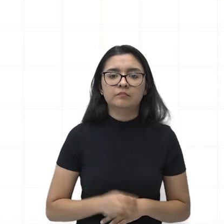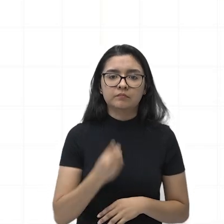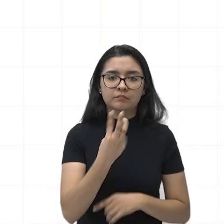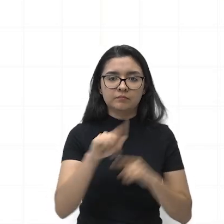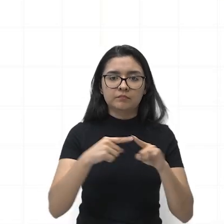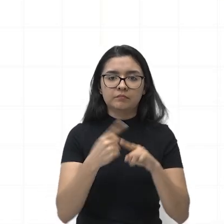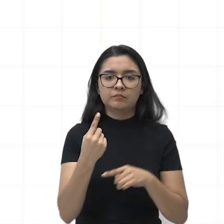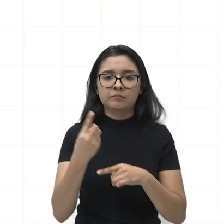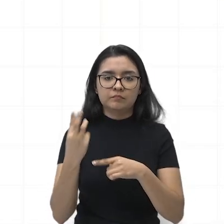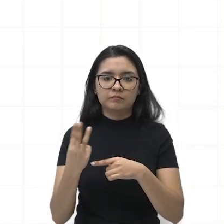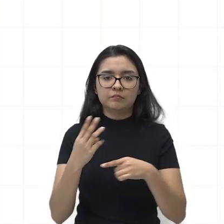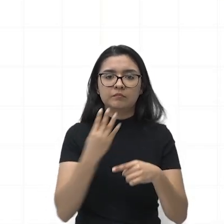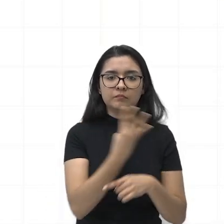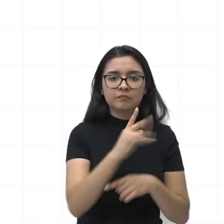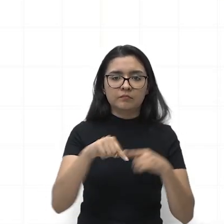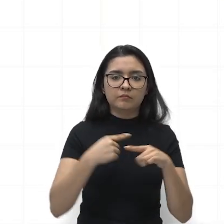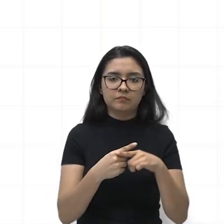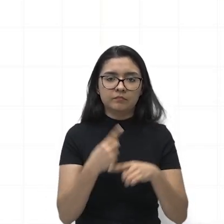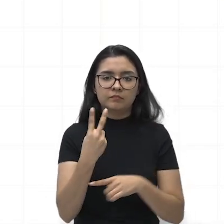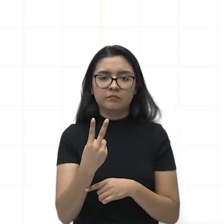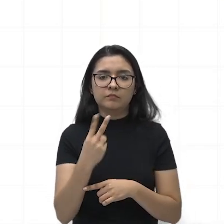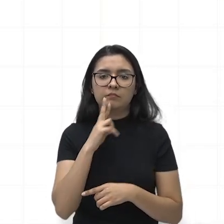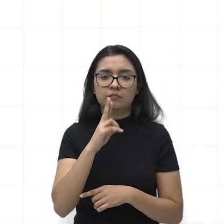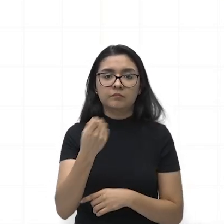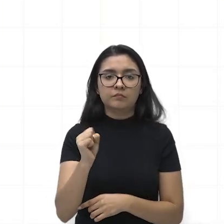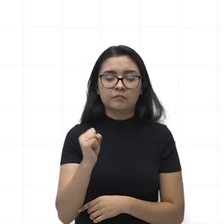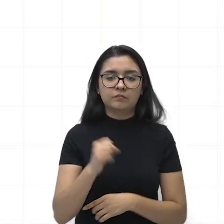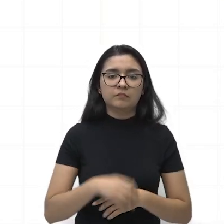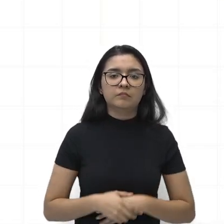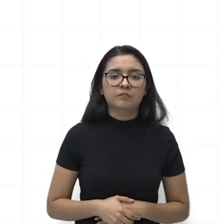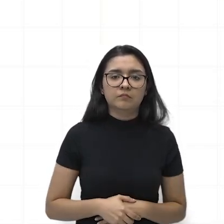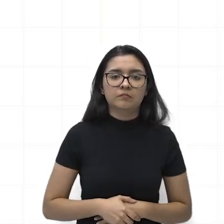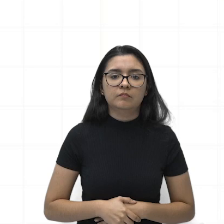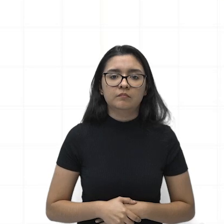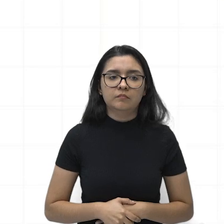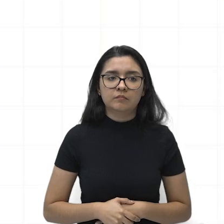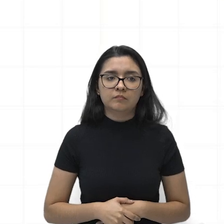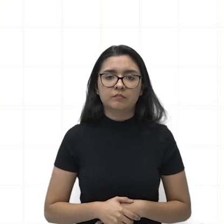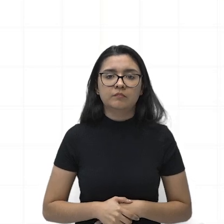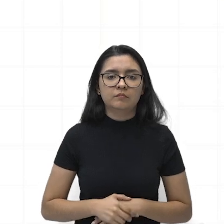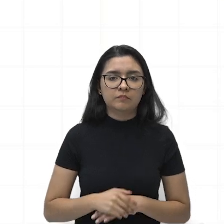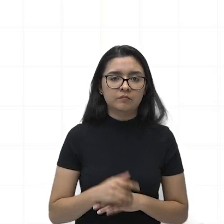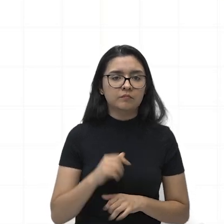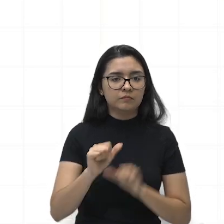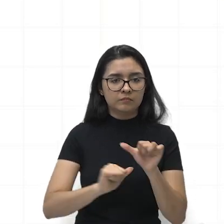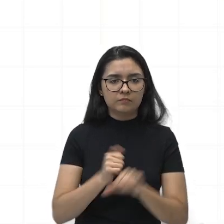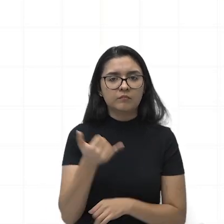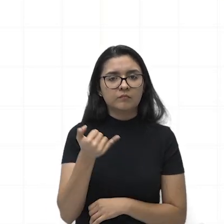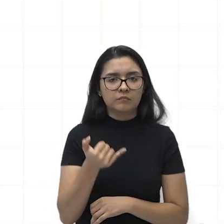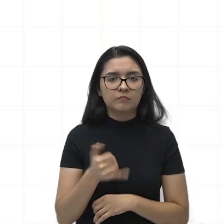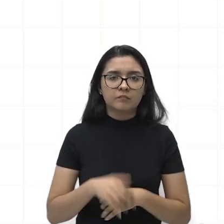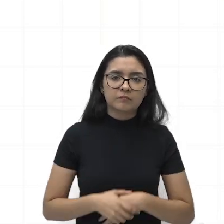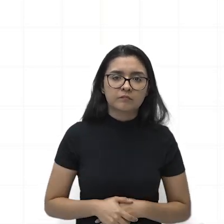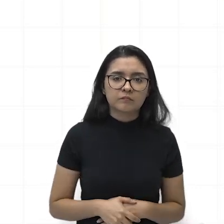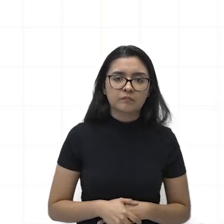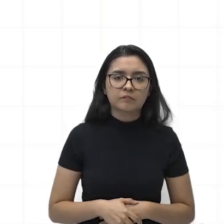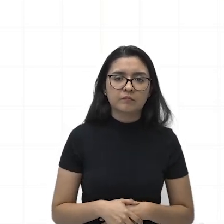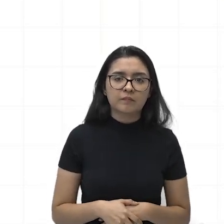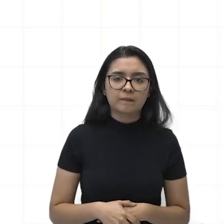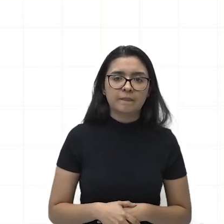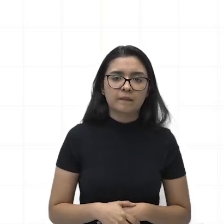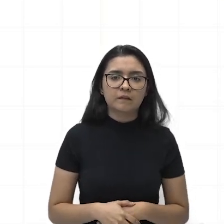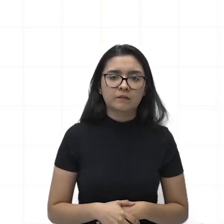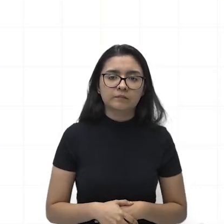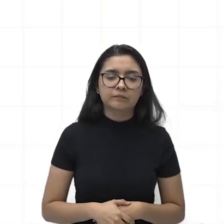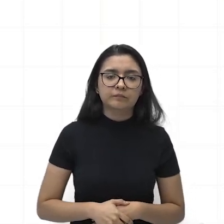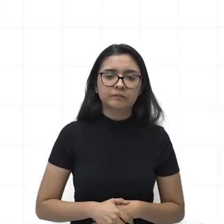3, e 4 vezes 2, que é 8. Beleza? Vou trocar a cor do pincel aqui só para não misturar essas letras. Vamos